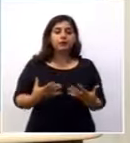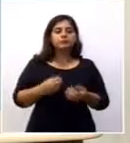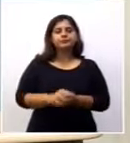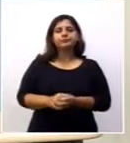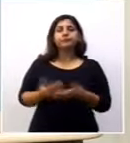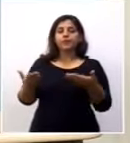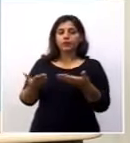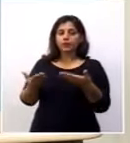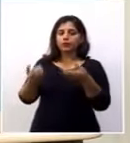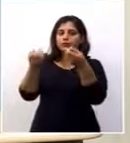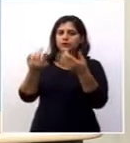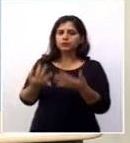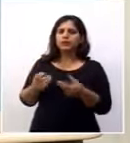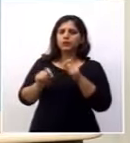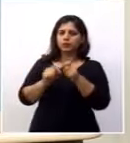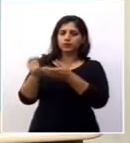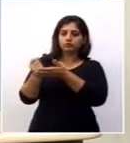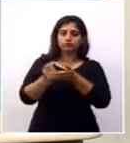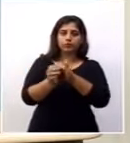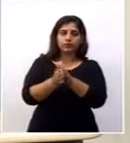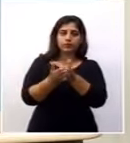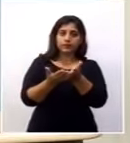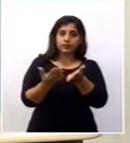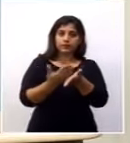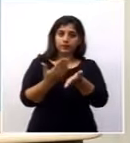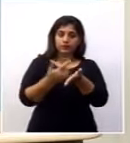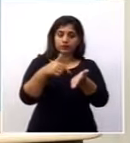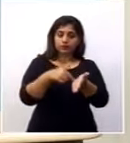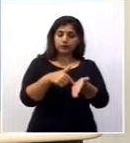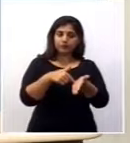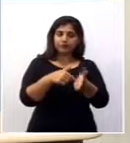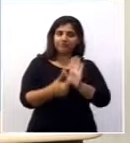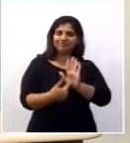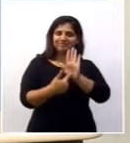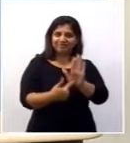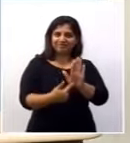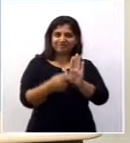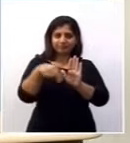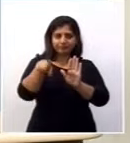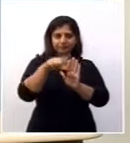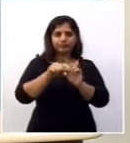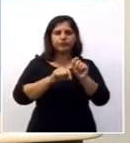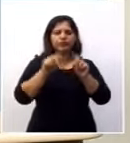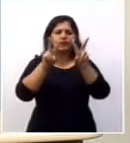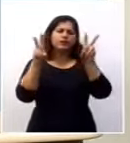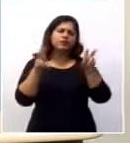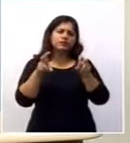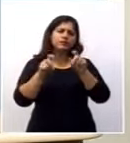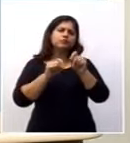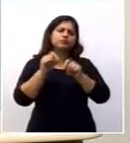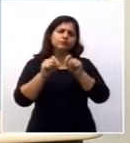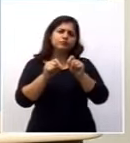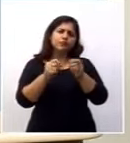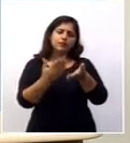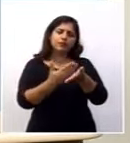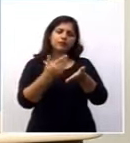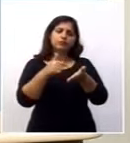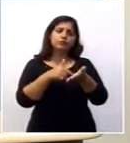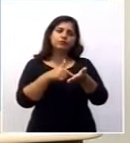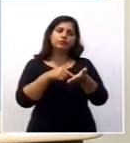hoje nós vamos falar, eu trouxe um livro para vocês, tá? Que eu vou apresentar agora. O título do nosso livro